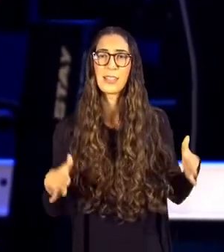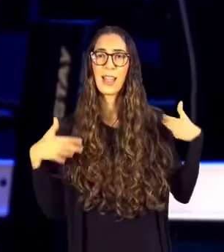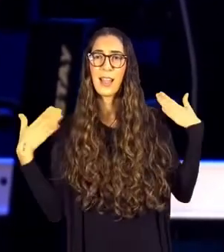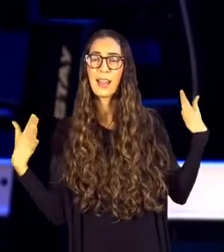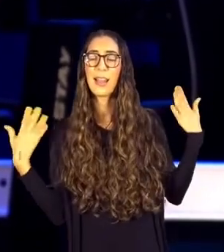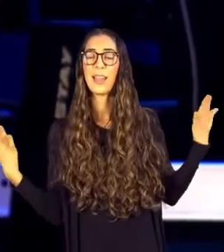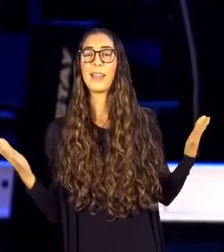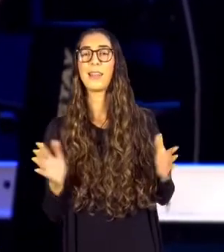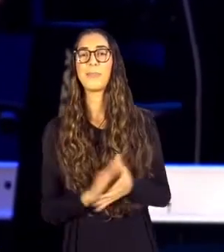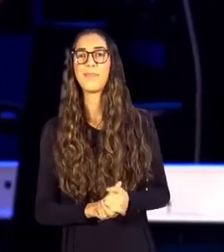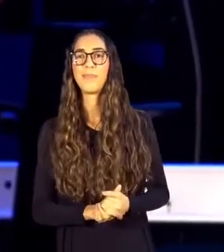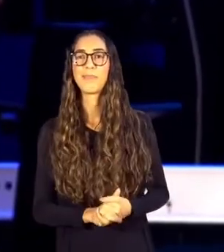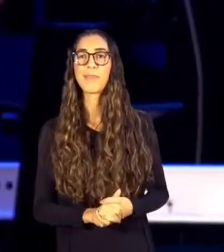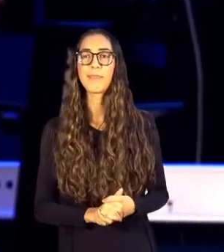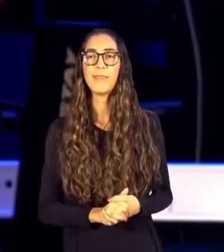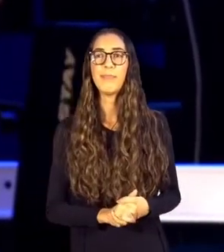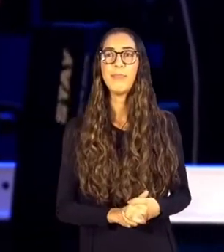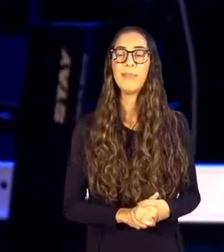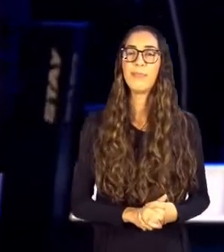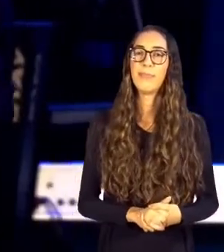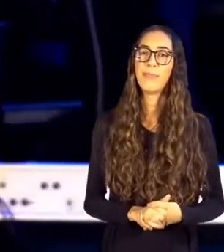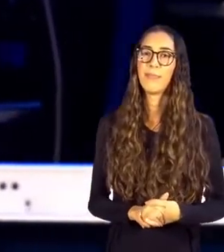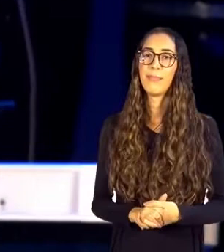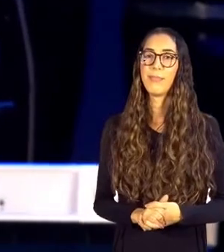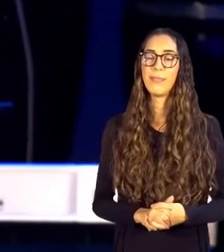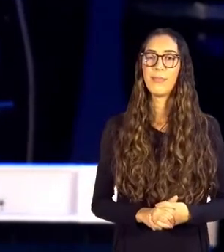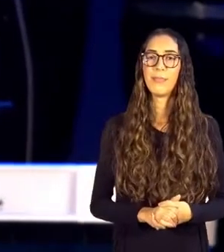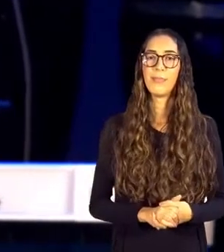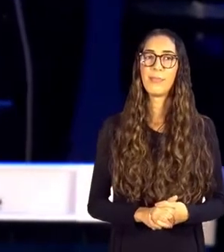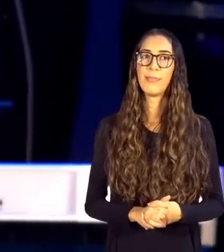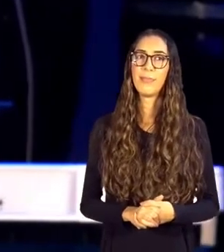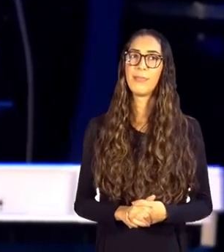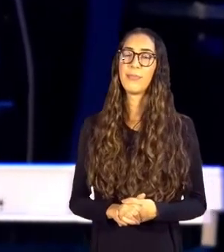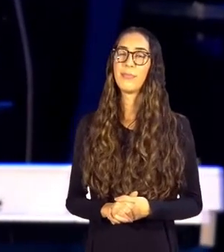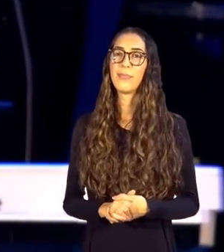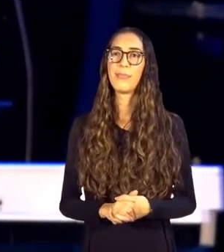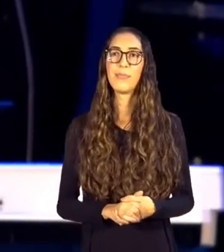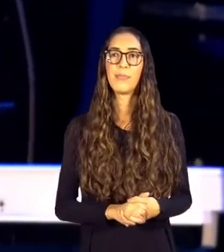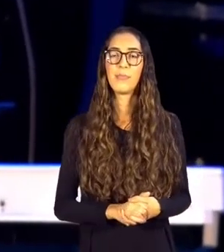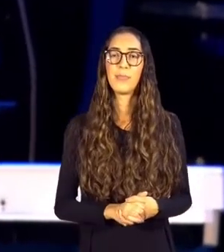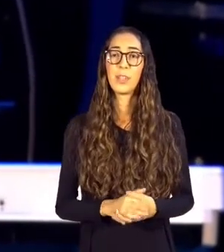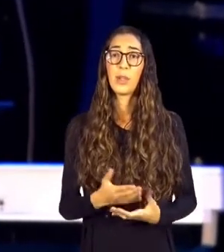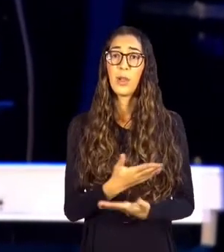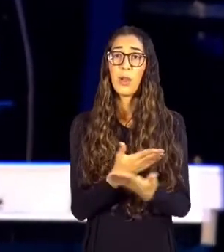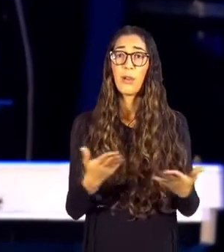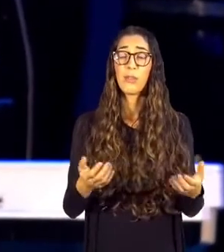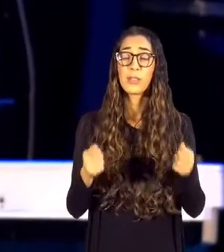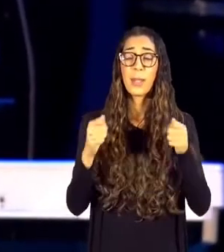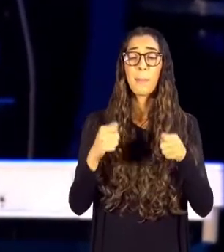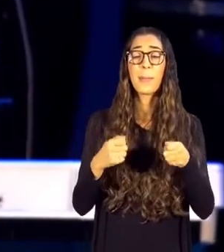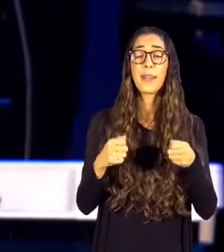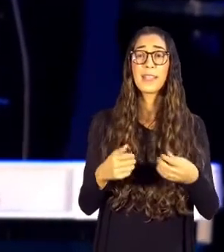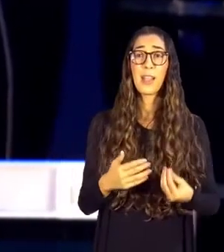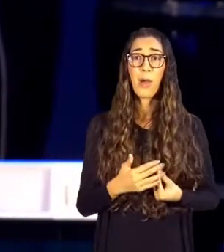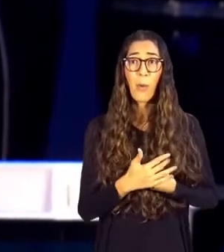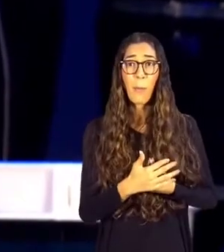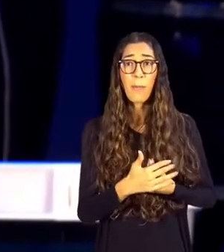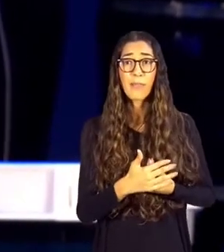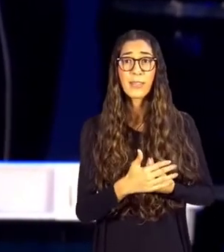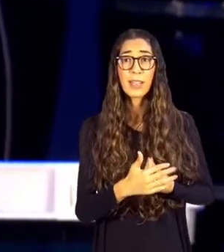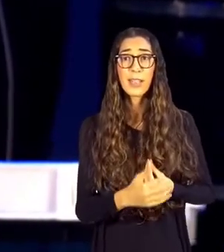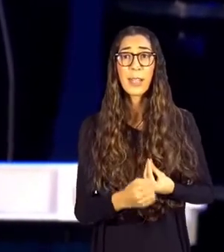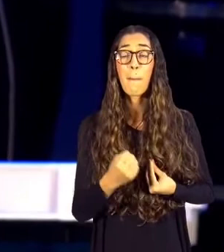você vai deixar se você não produzir nenhum fruto aqui? Se as pessoas verem você, ah, é aquele cara, aquele derrotado